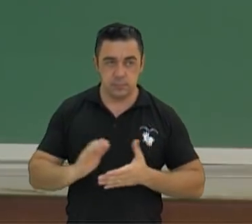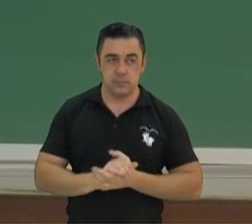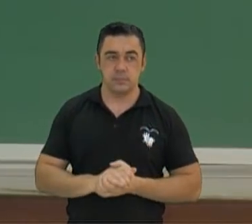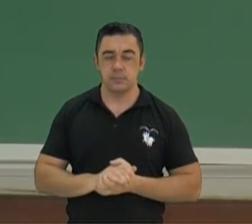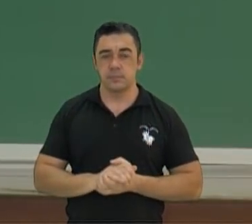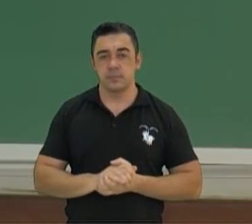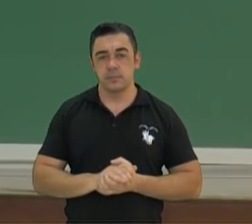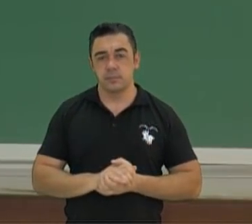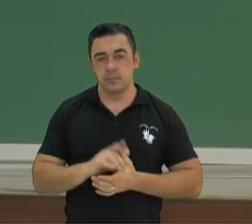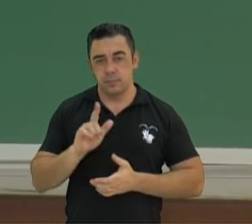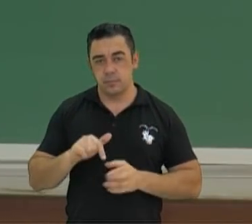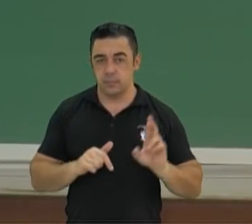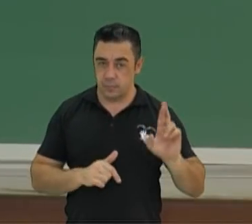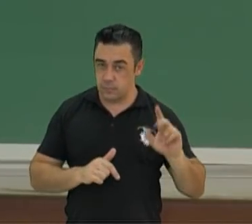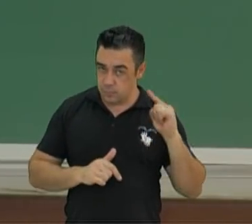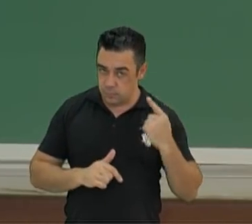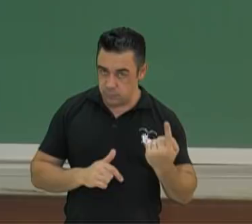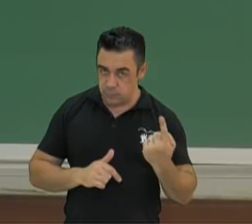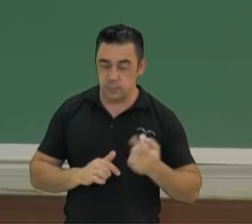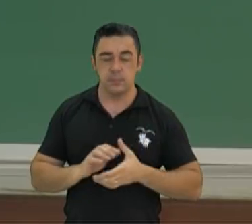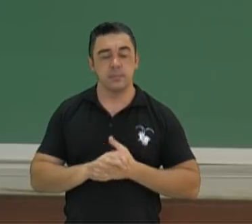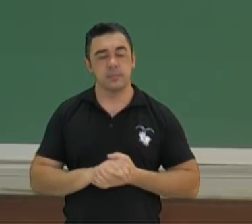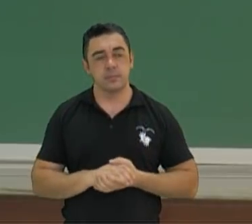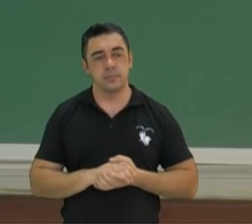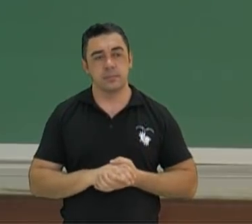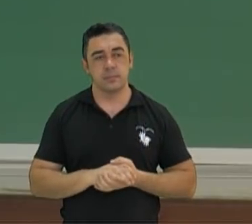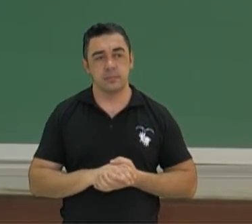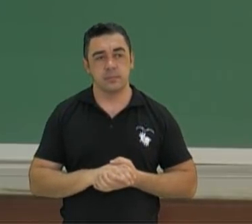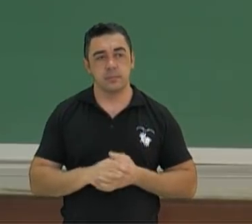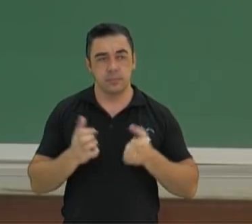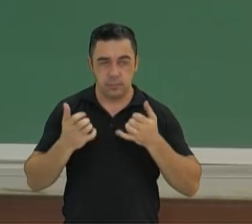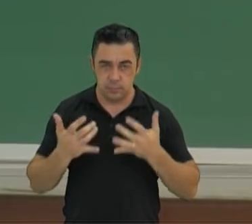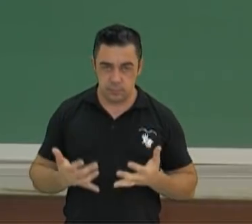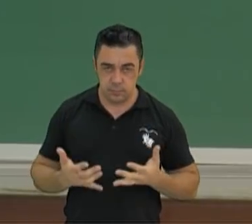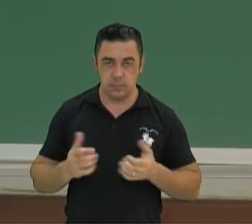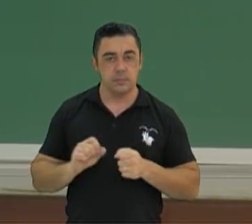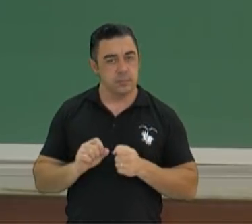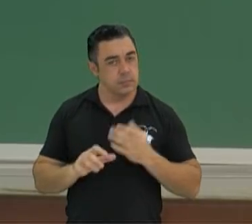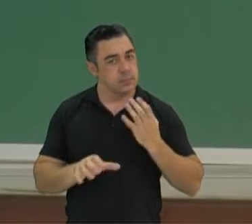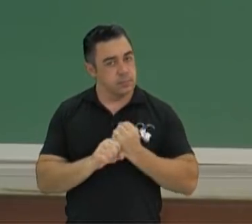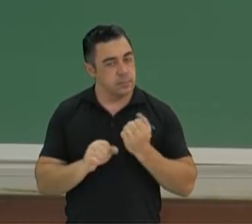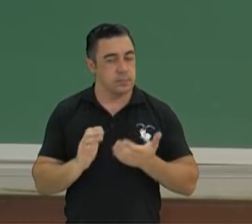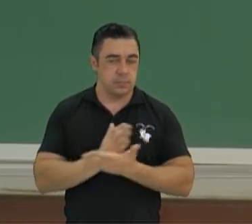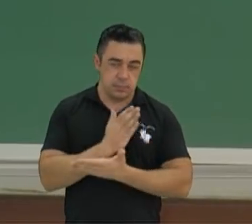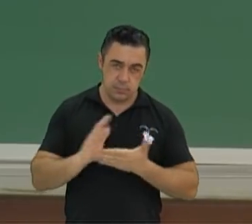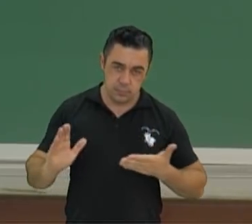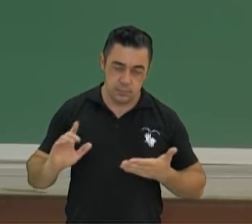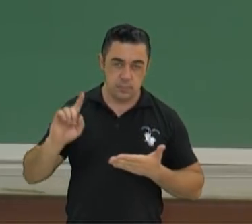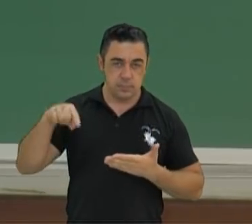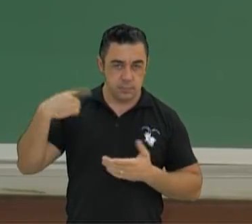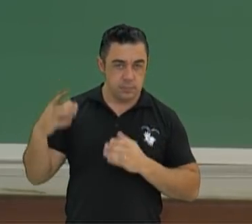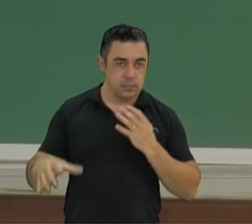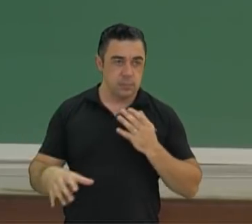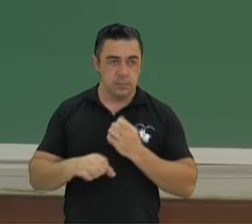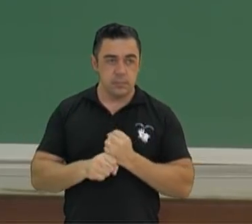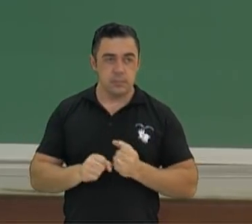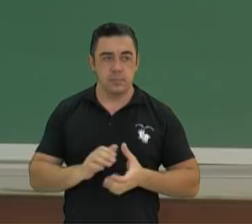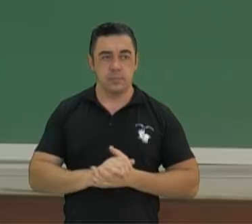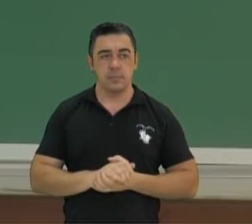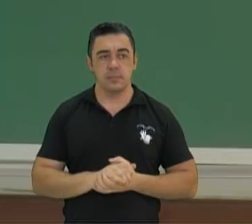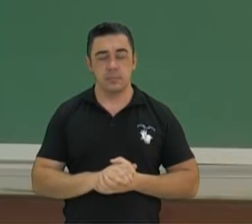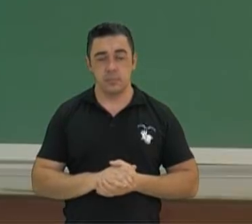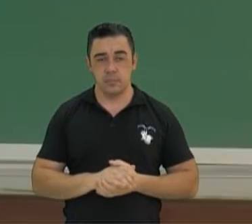o volume do bloco retangular 1. Então, igual a prof falou, devemos calcular separado para depois somar.